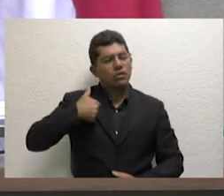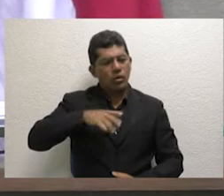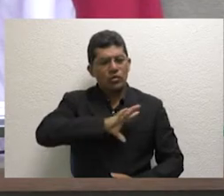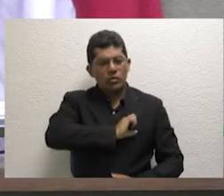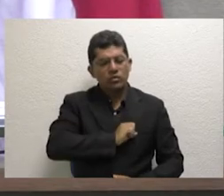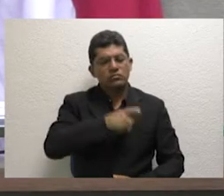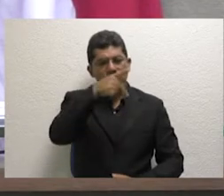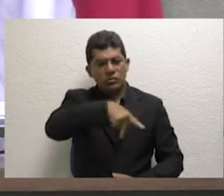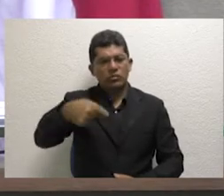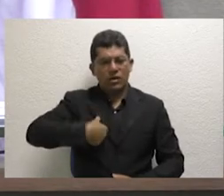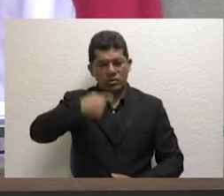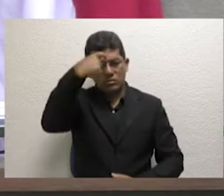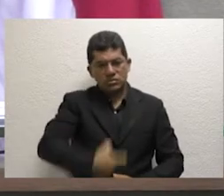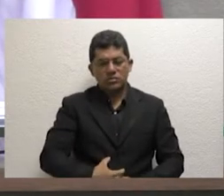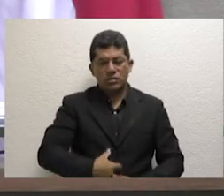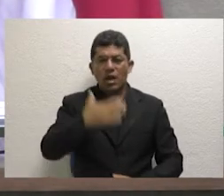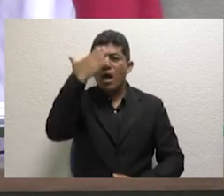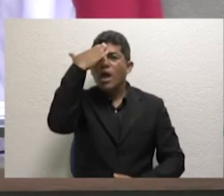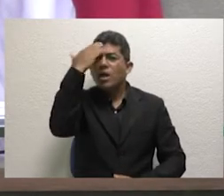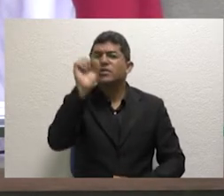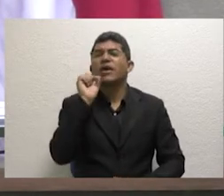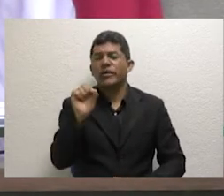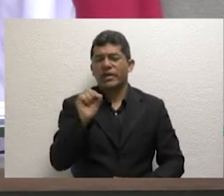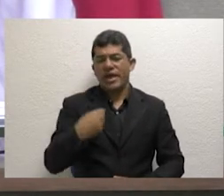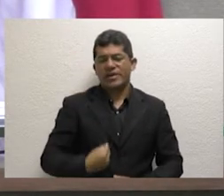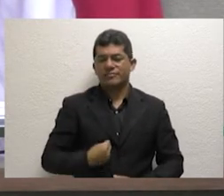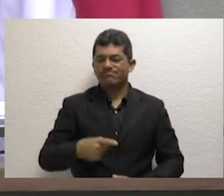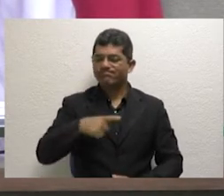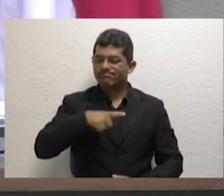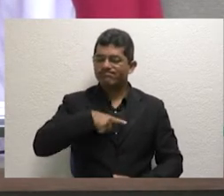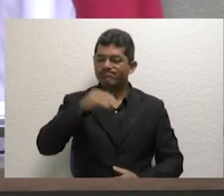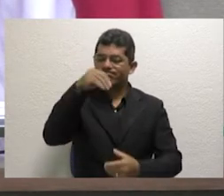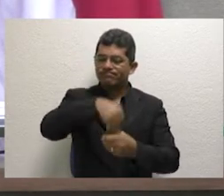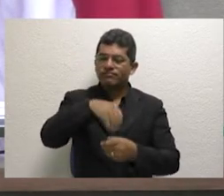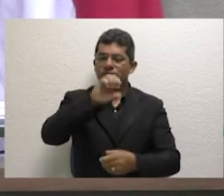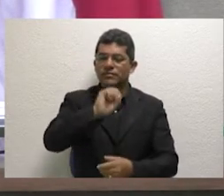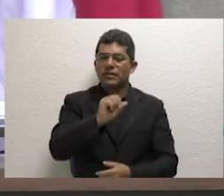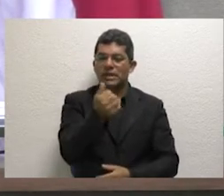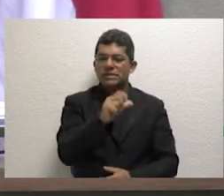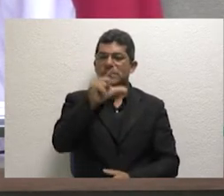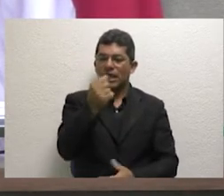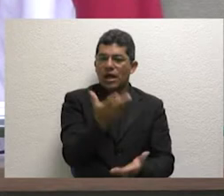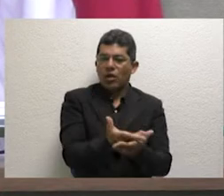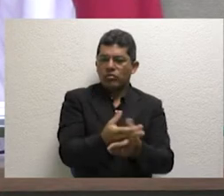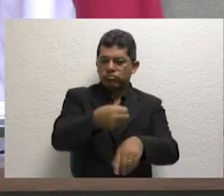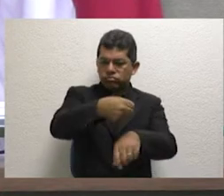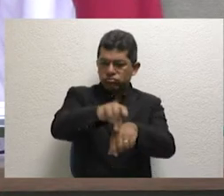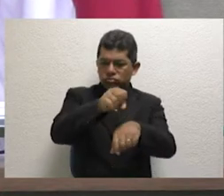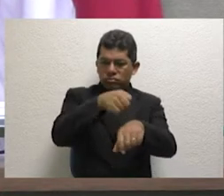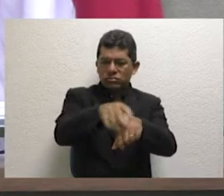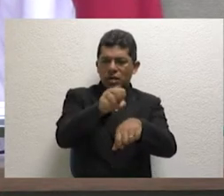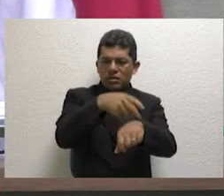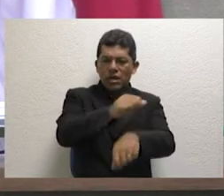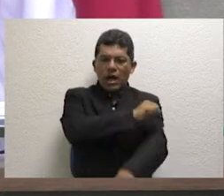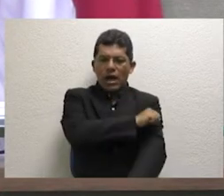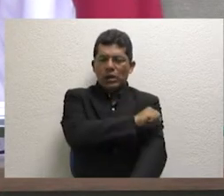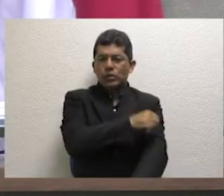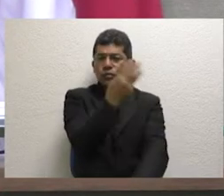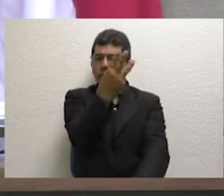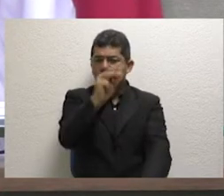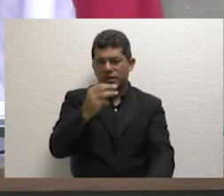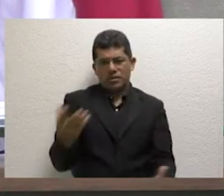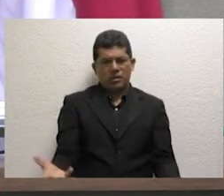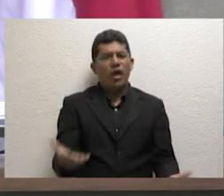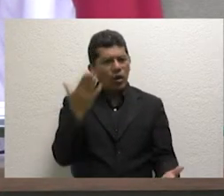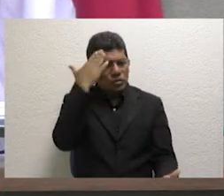eu sei o que que é estar em sala de aula e alfabetizar 30 alunos em sala de aula